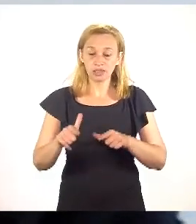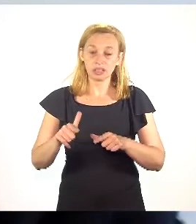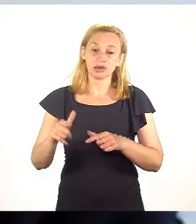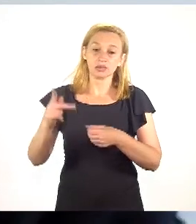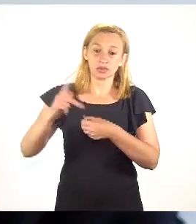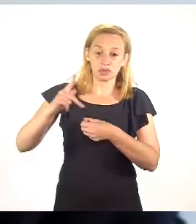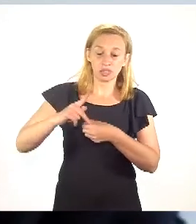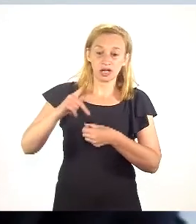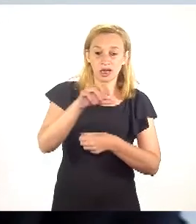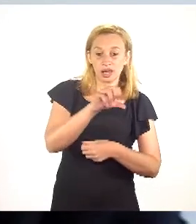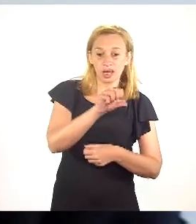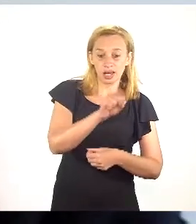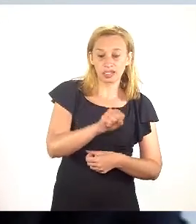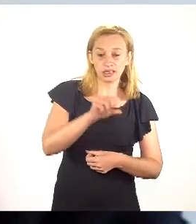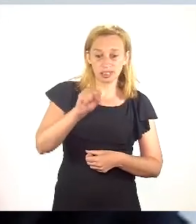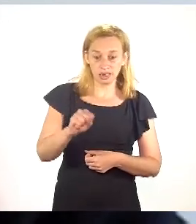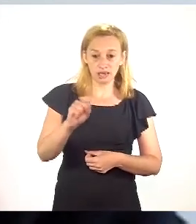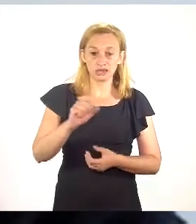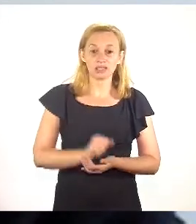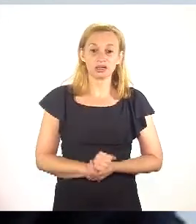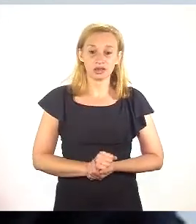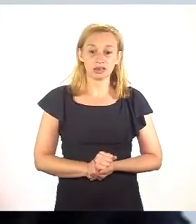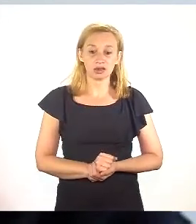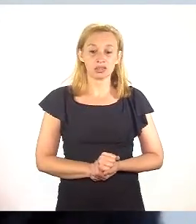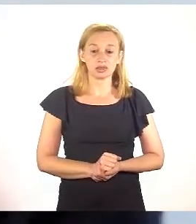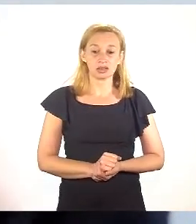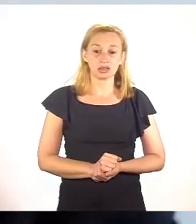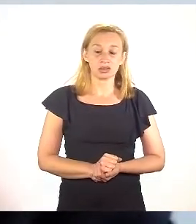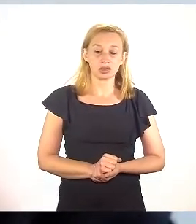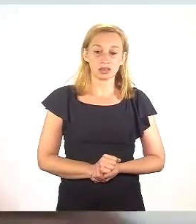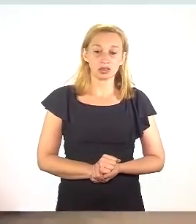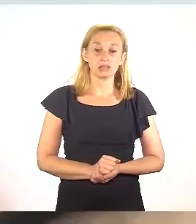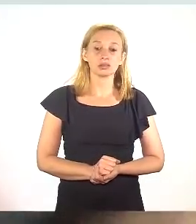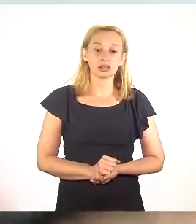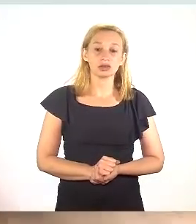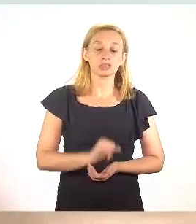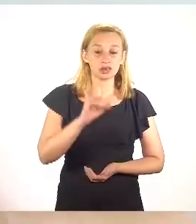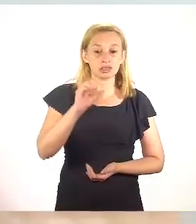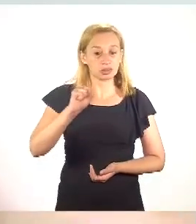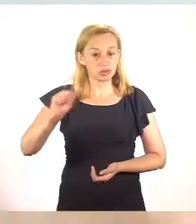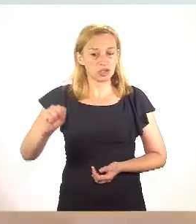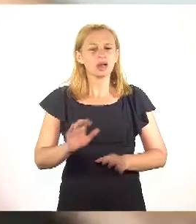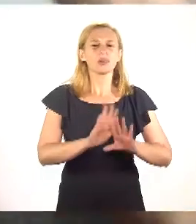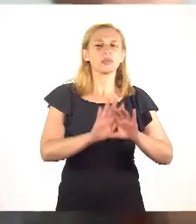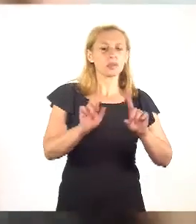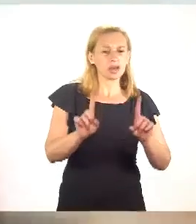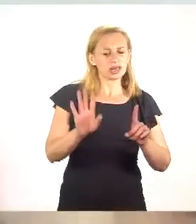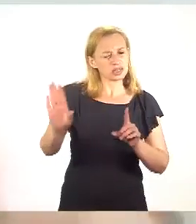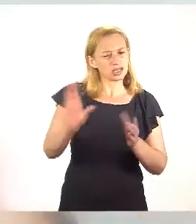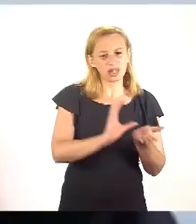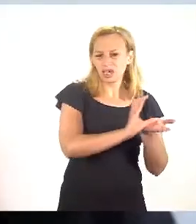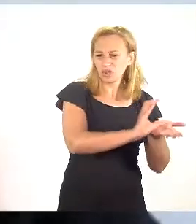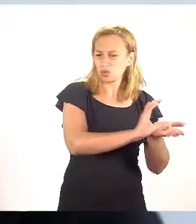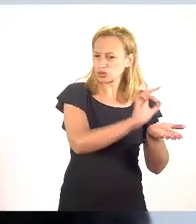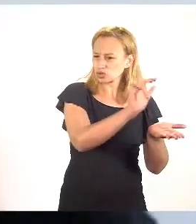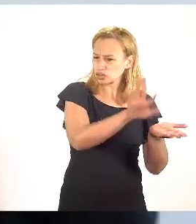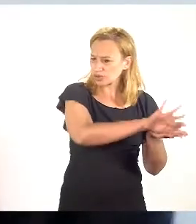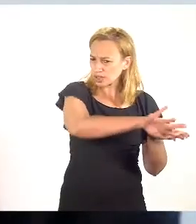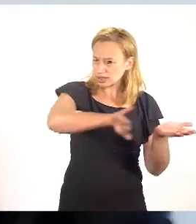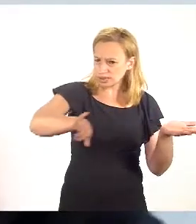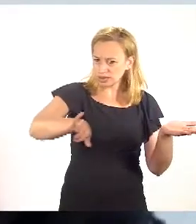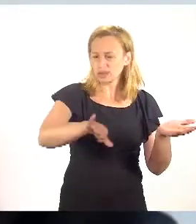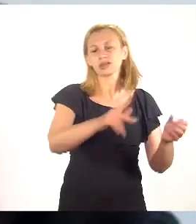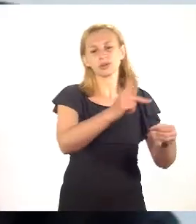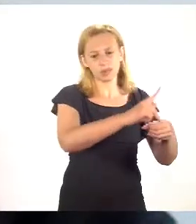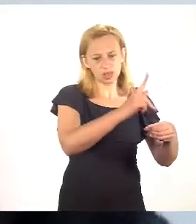ISS, pelas empresas estarem presentes em Macaé. ISS, tem o ICMS, mas esses são recursos genéricos. Específico de petróleo